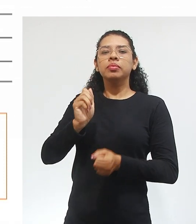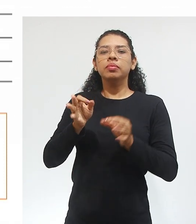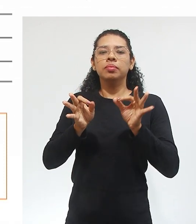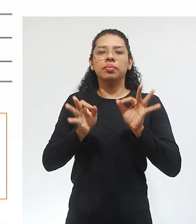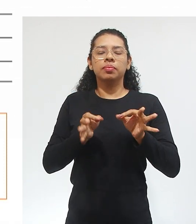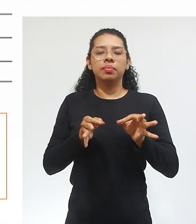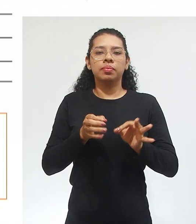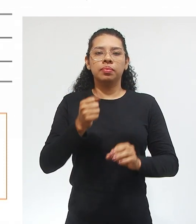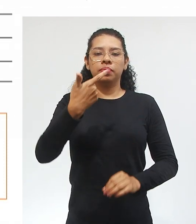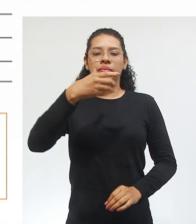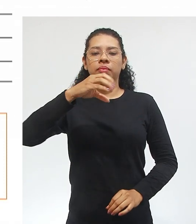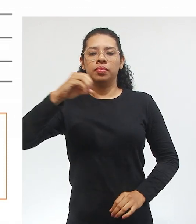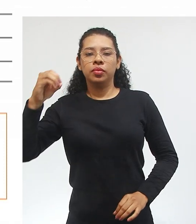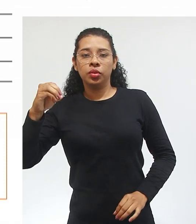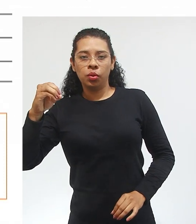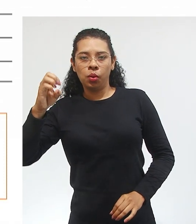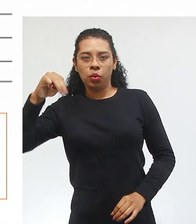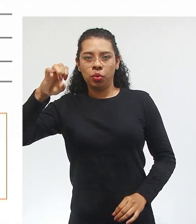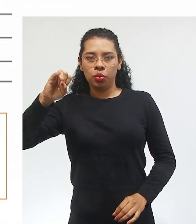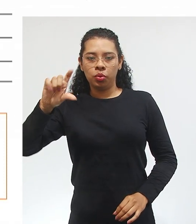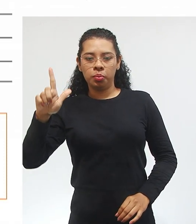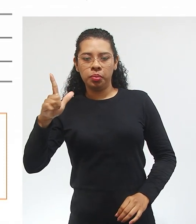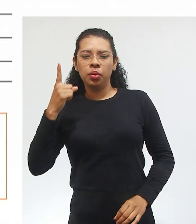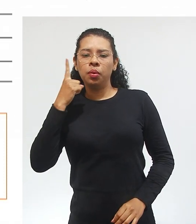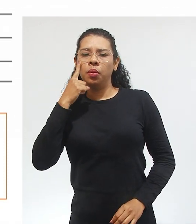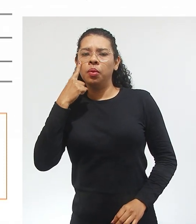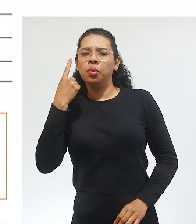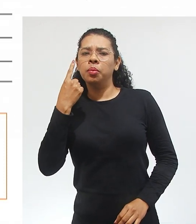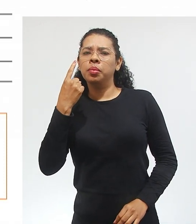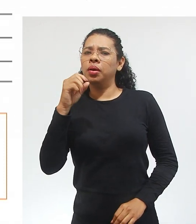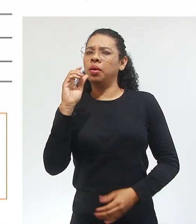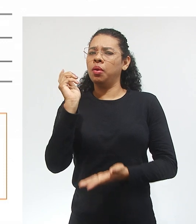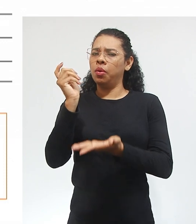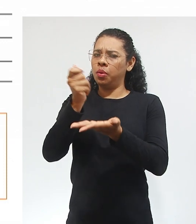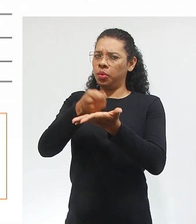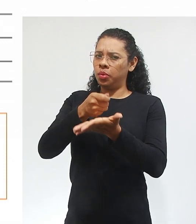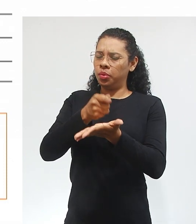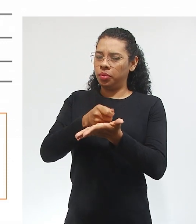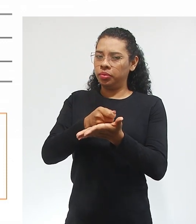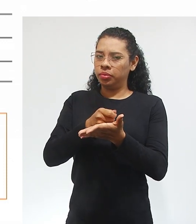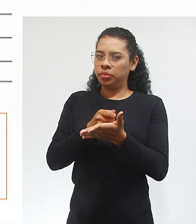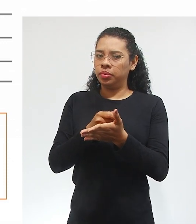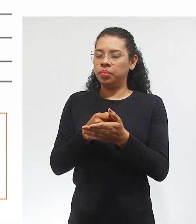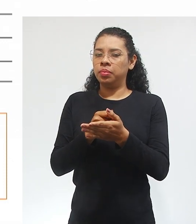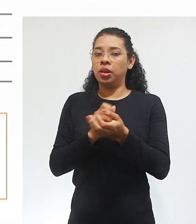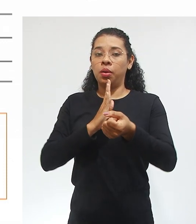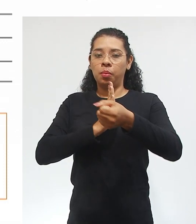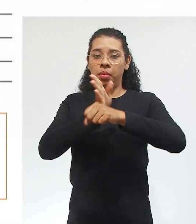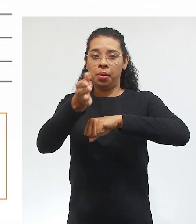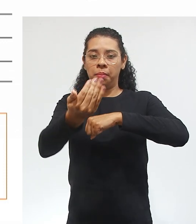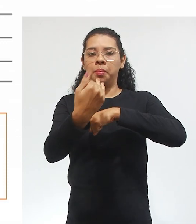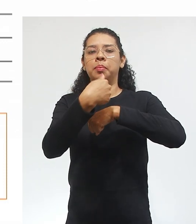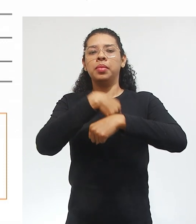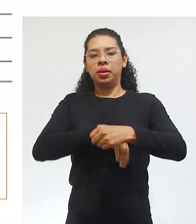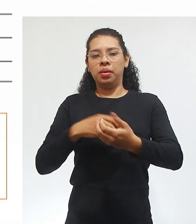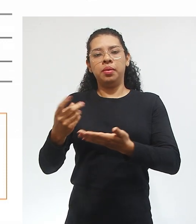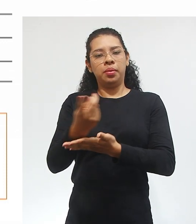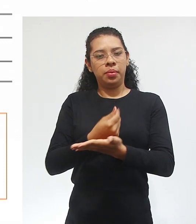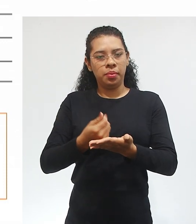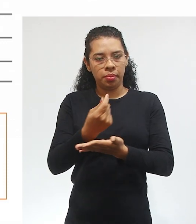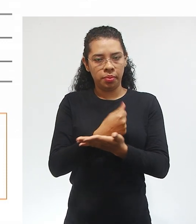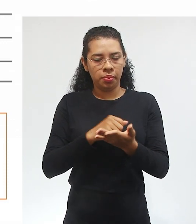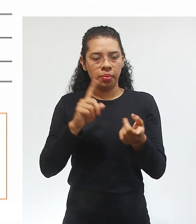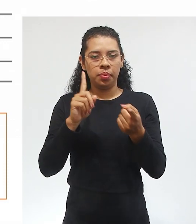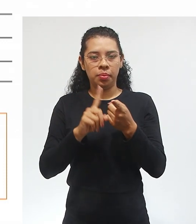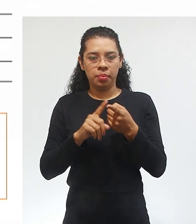no final vai ter uma apuração desses saldos. Então, aqui tinha saído o dinheiro do meu caixa, que tinha entrada, que tinha saído. Então, eu vou